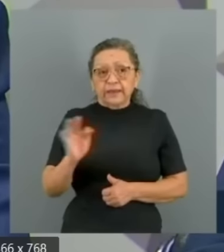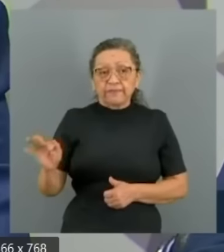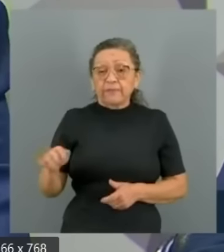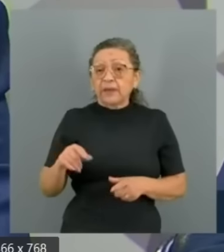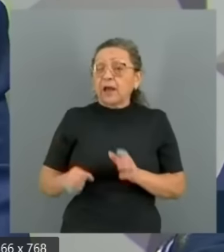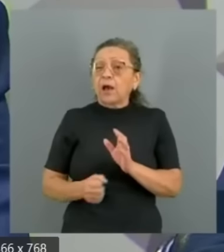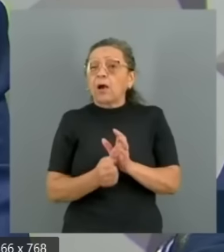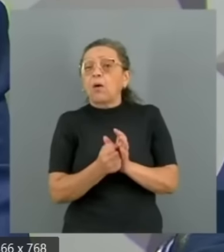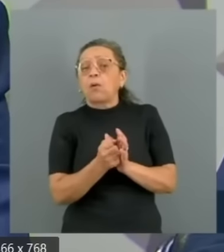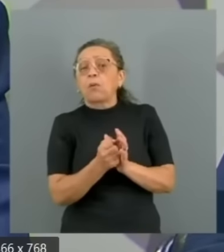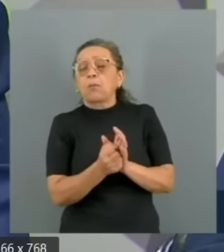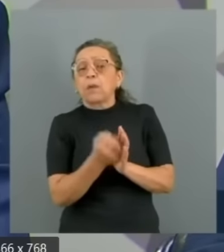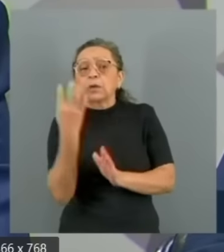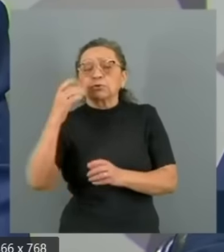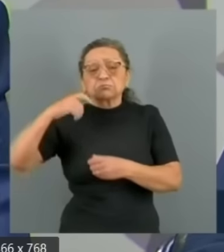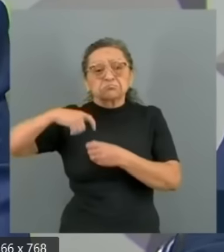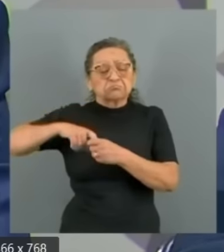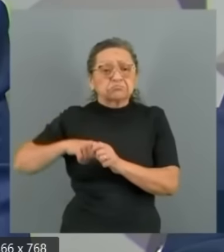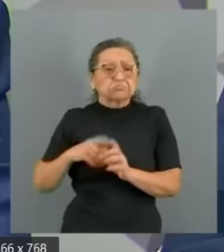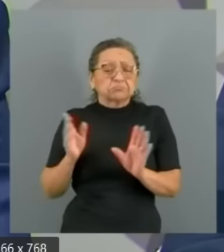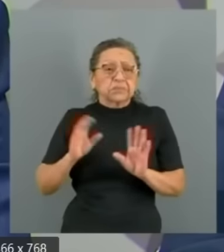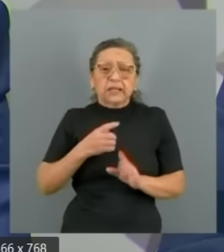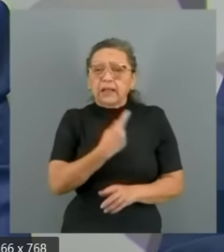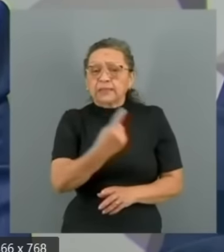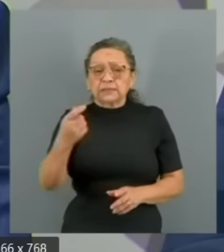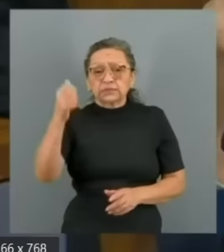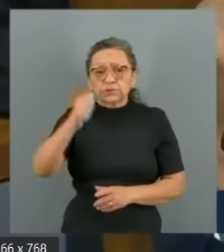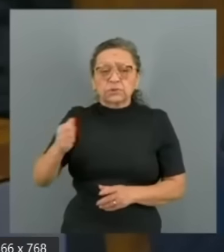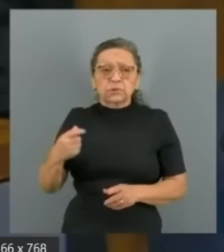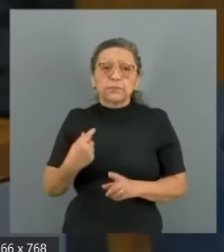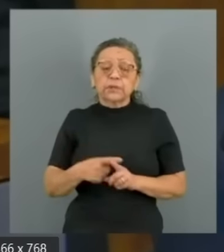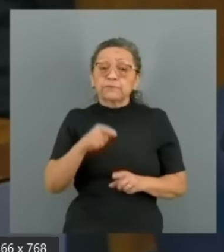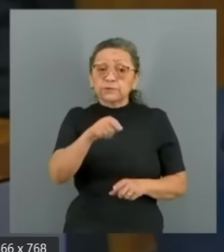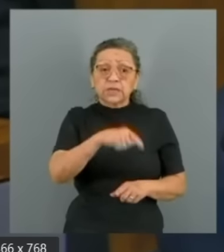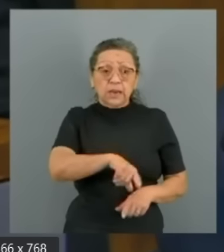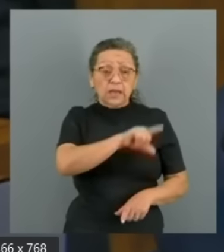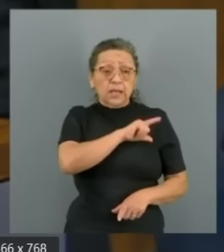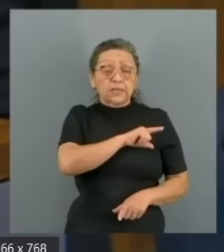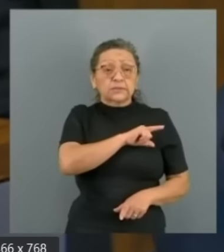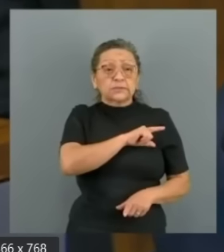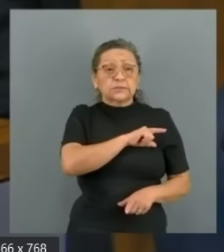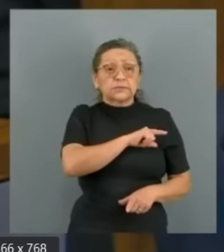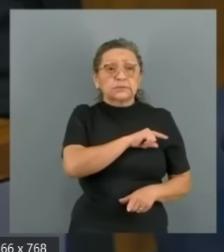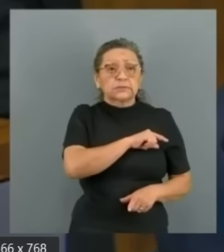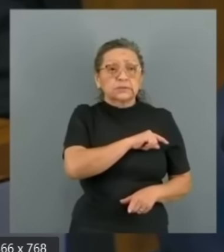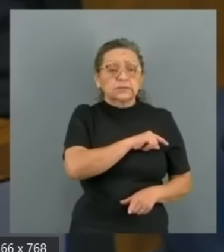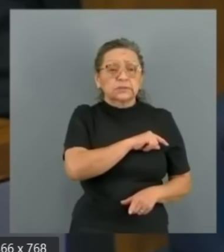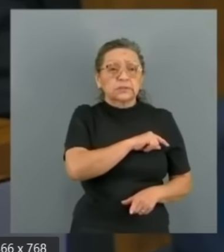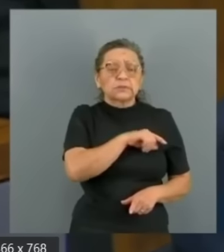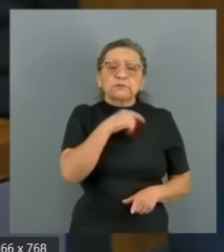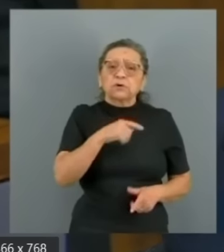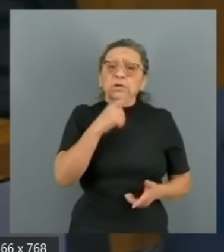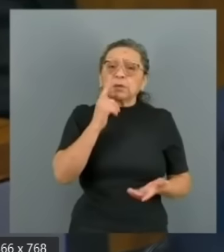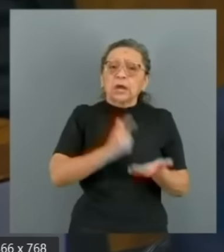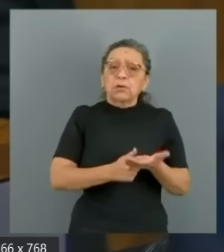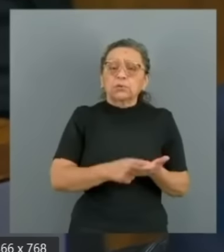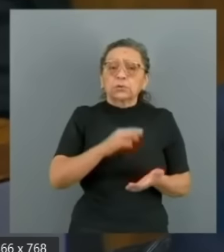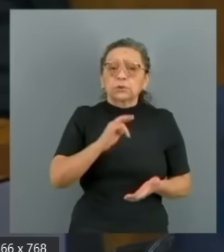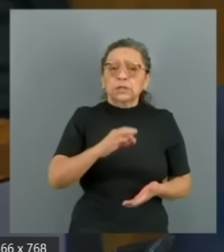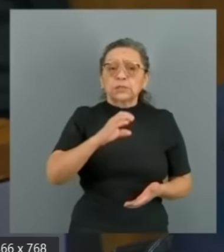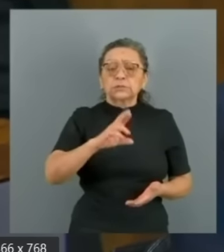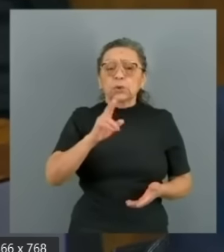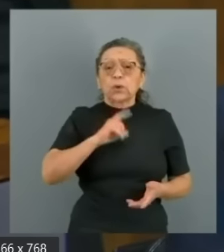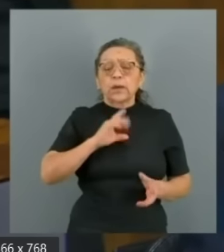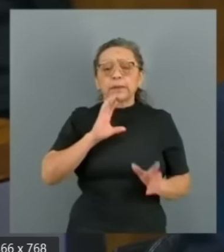cada associação não era É porque o senhor fez uma afirmação aqui para o Rodolfo, dizendo que o acordo do TCU se referia especificamente